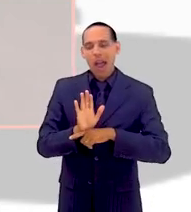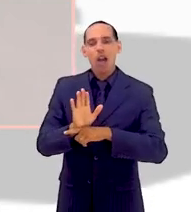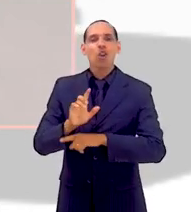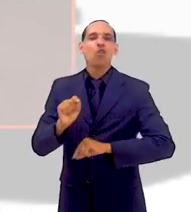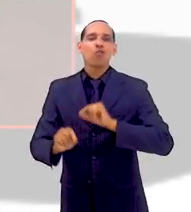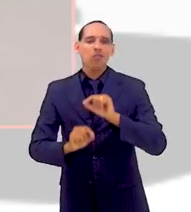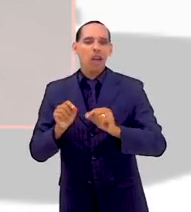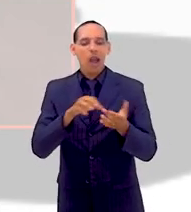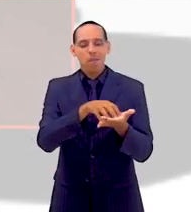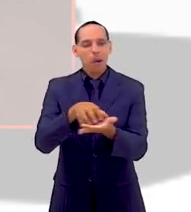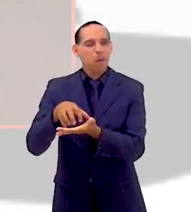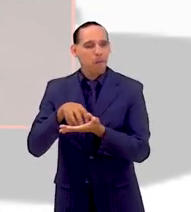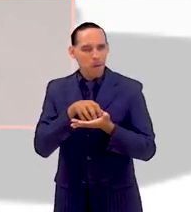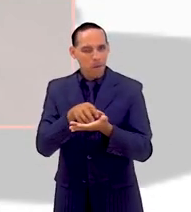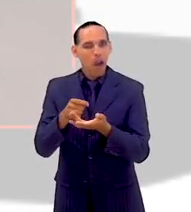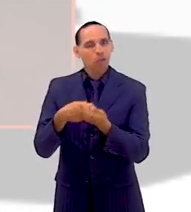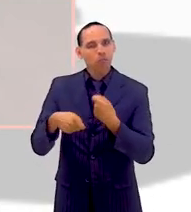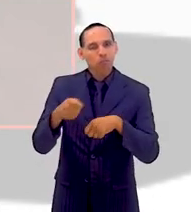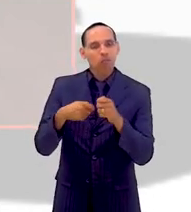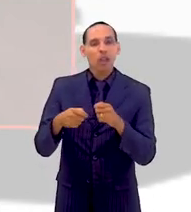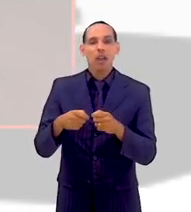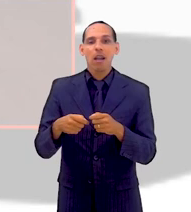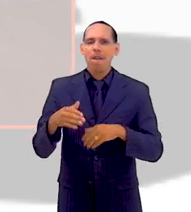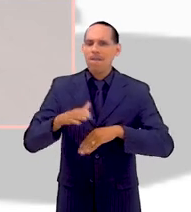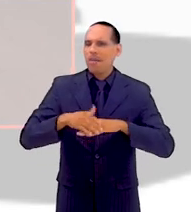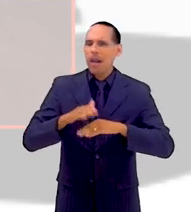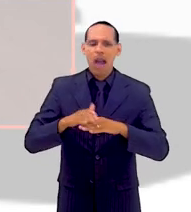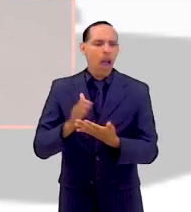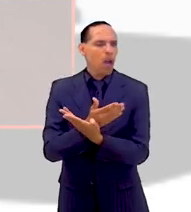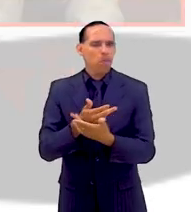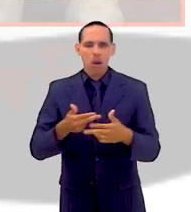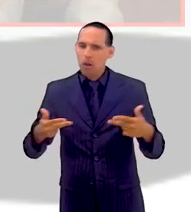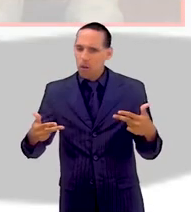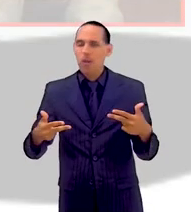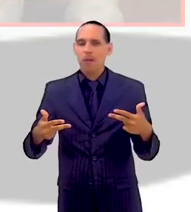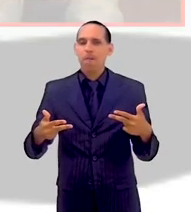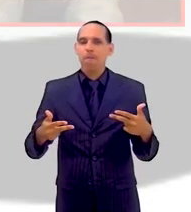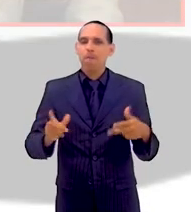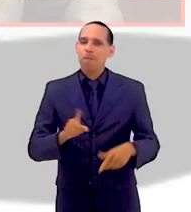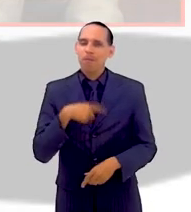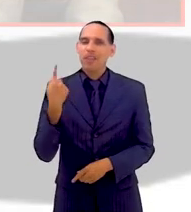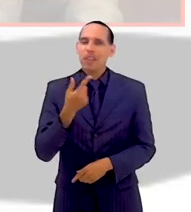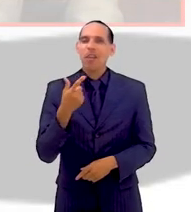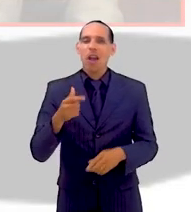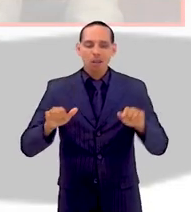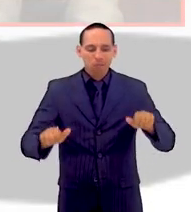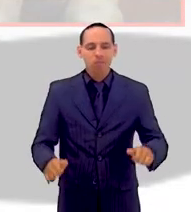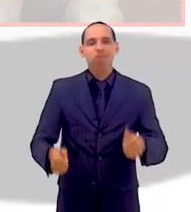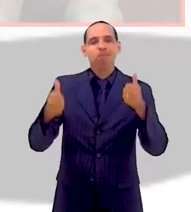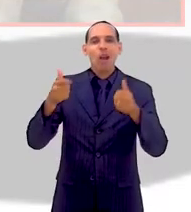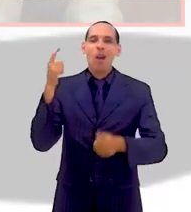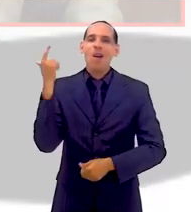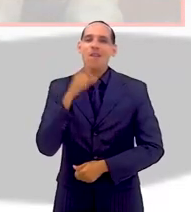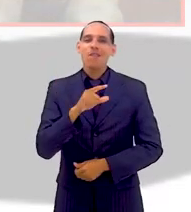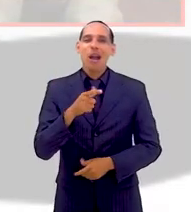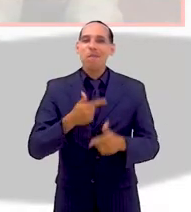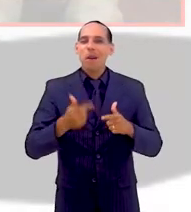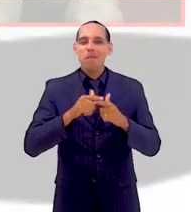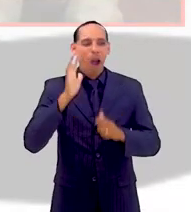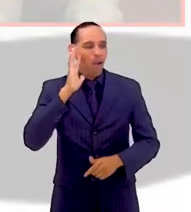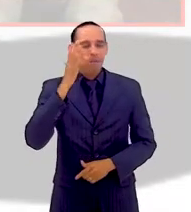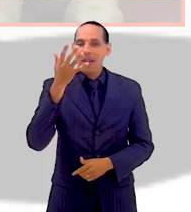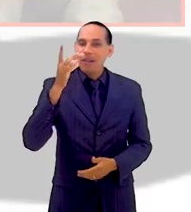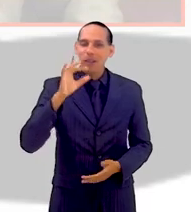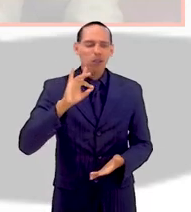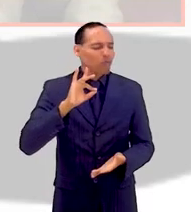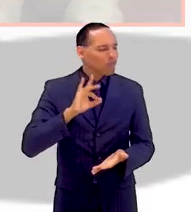convencer os órgãos econômicos de que alguma coisa tem que ser feita ali para a gente poder deslanchar o nosso tráfego aéreo e solucionar de uma vez